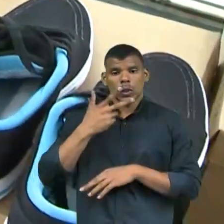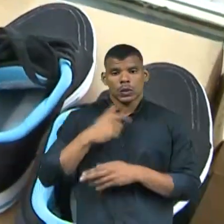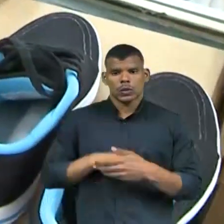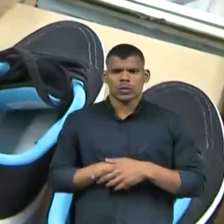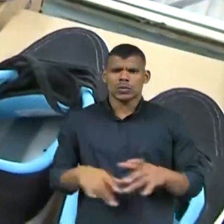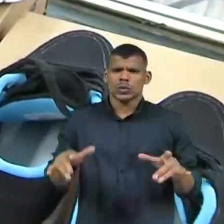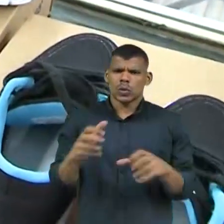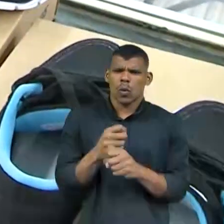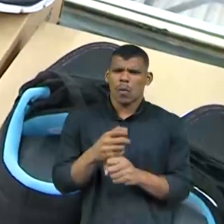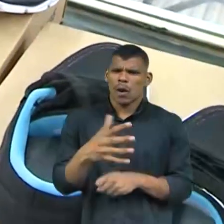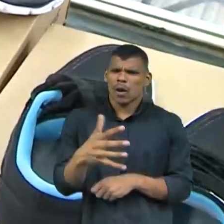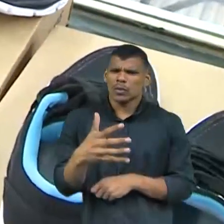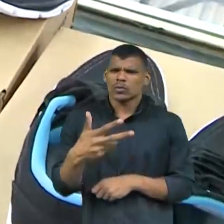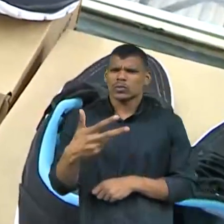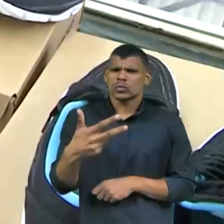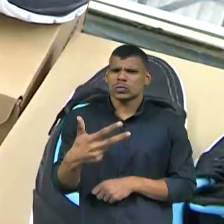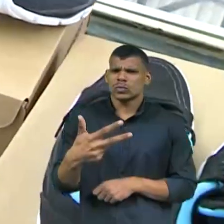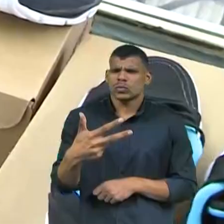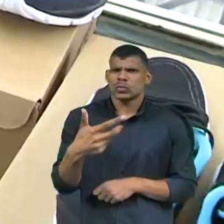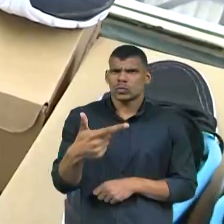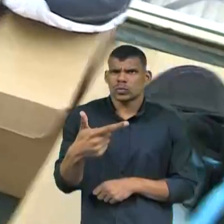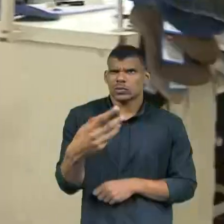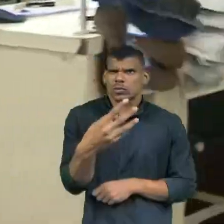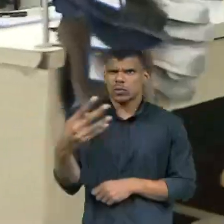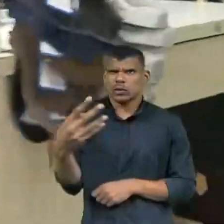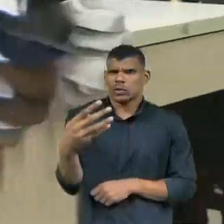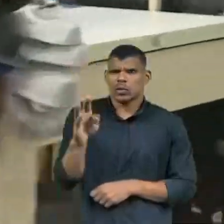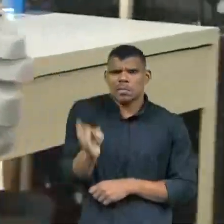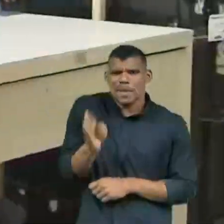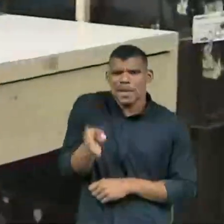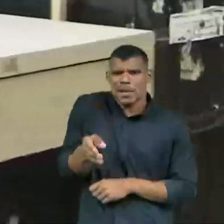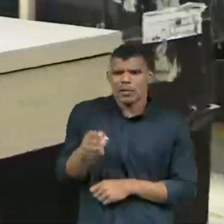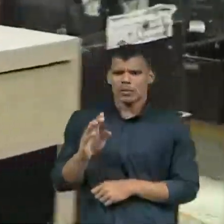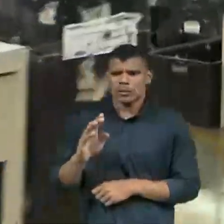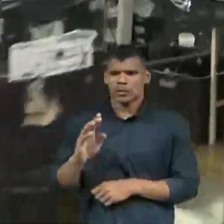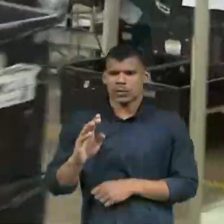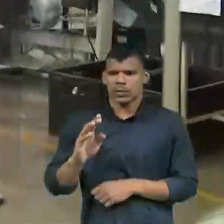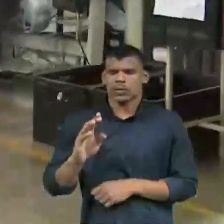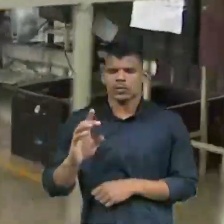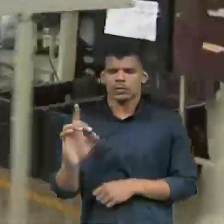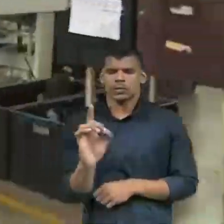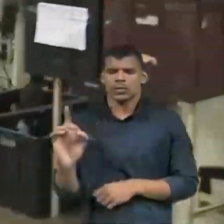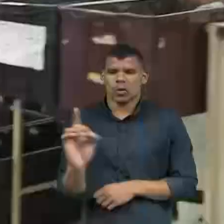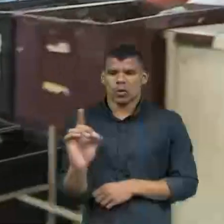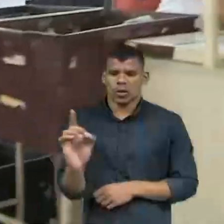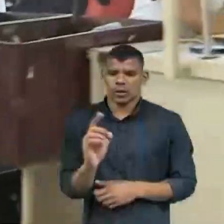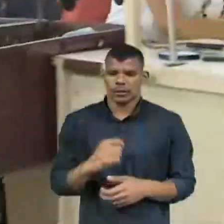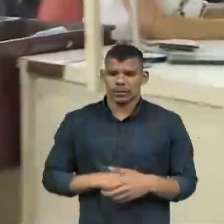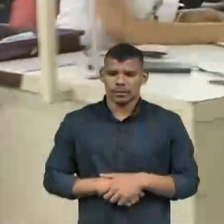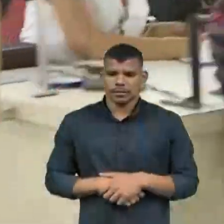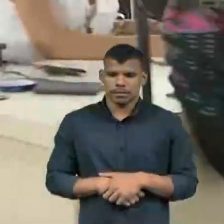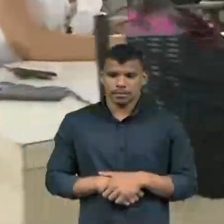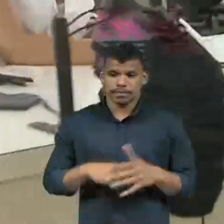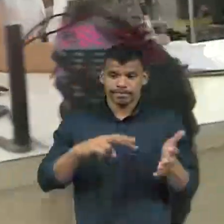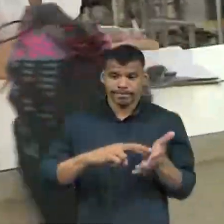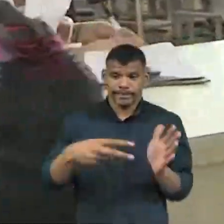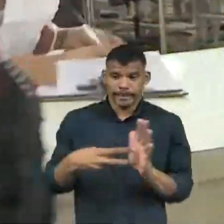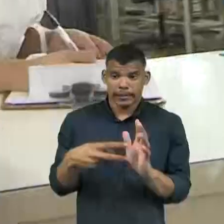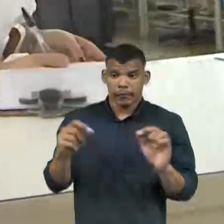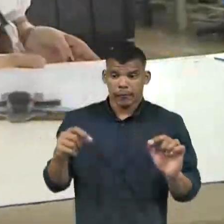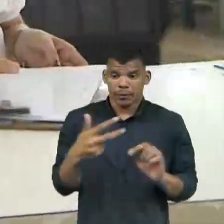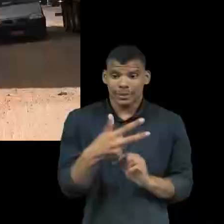de 244 milhões de dólares, o que representa um crescimento de 33% em relação